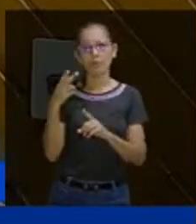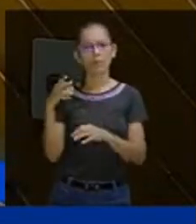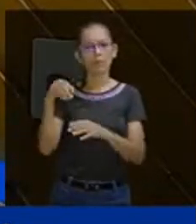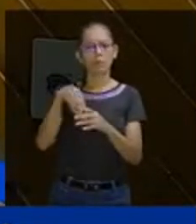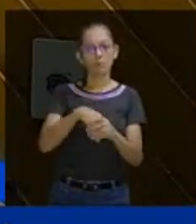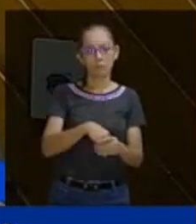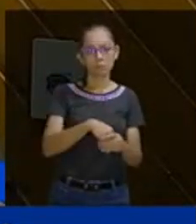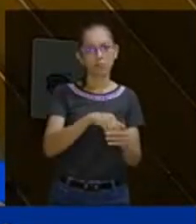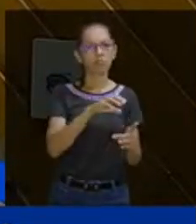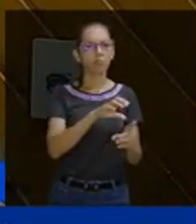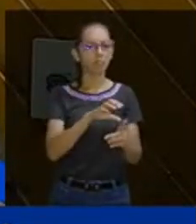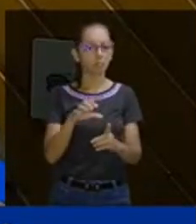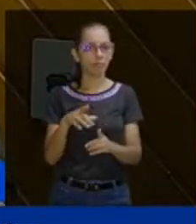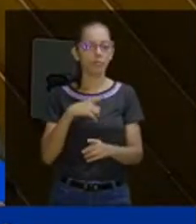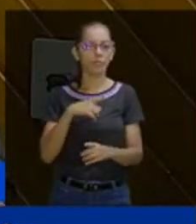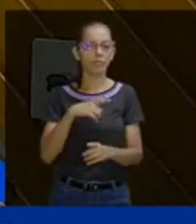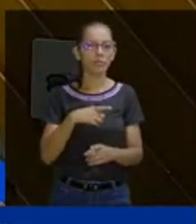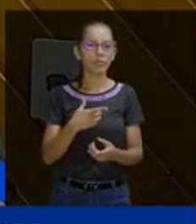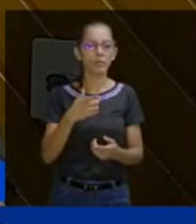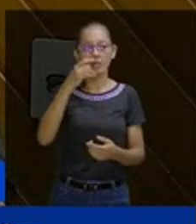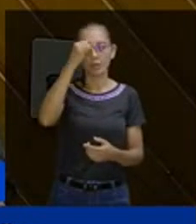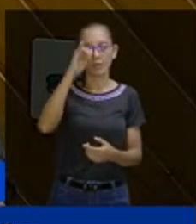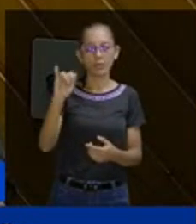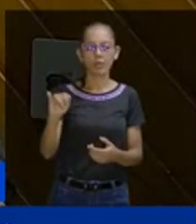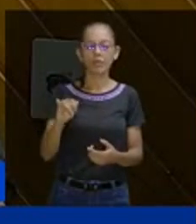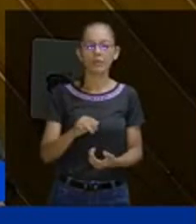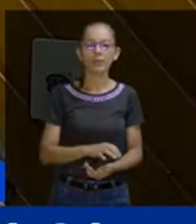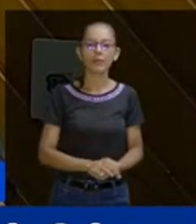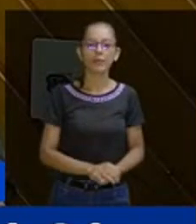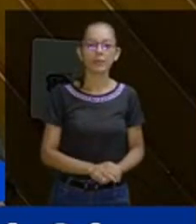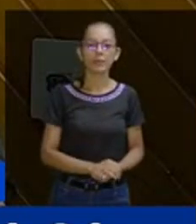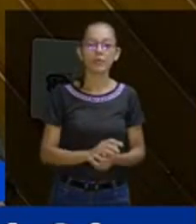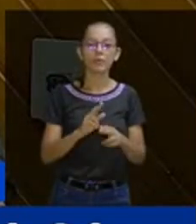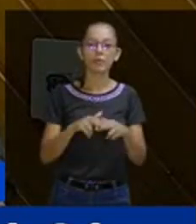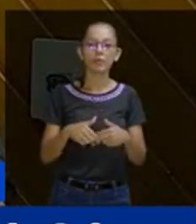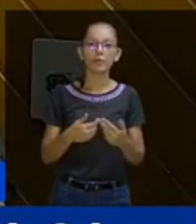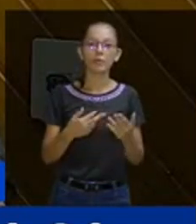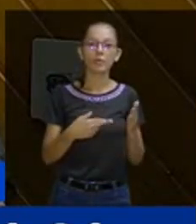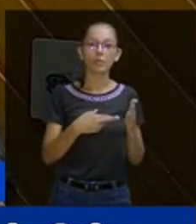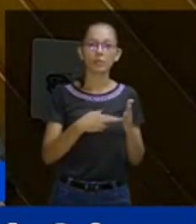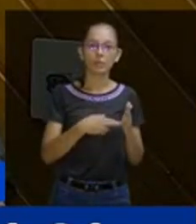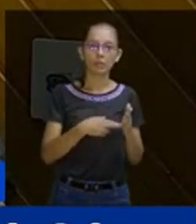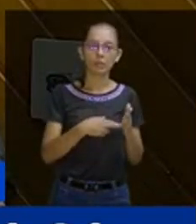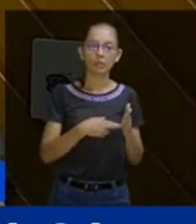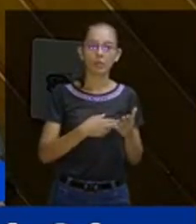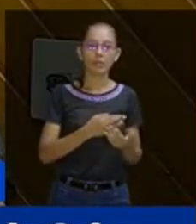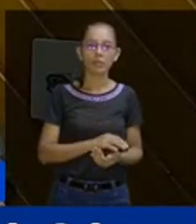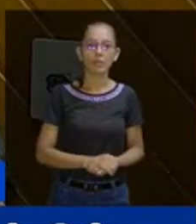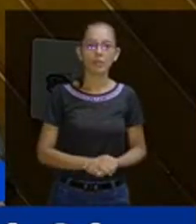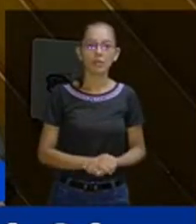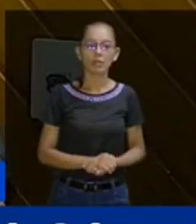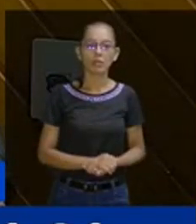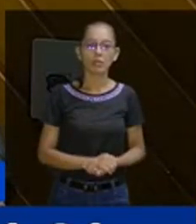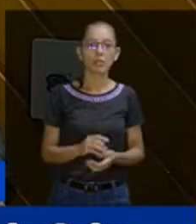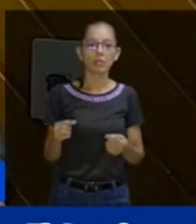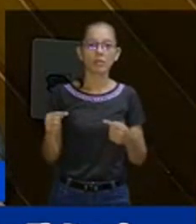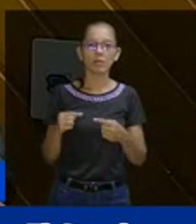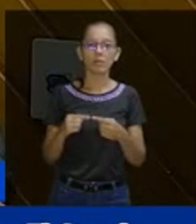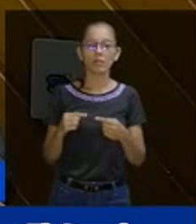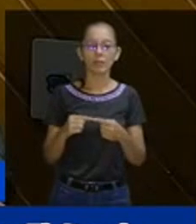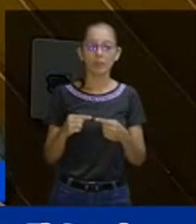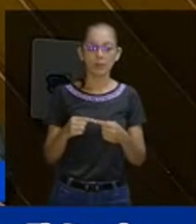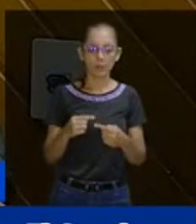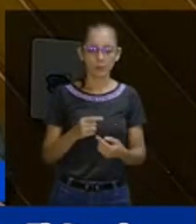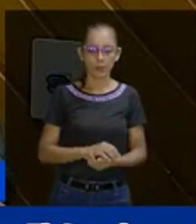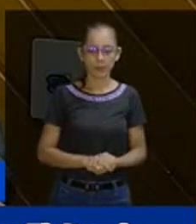curso. Posto isso, com todas as vênias ao eminente relator, acompanhe a divergência inaugurada pelo desembargador Carlos